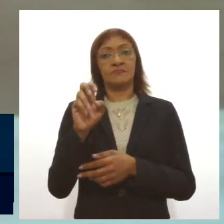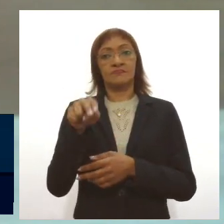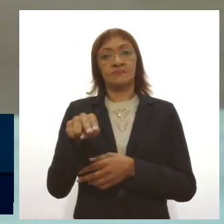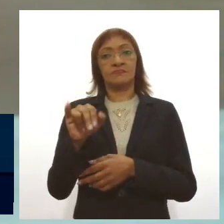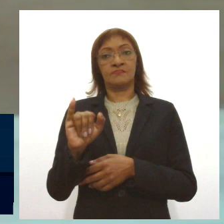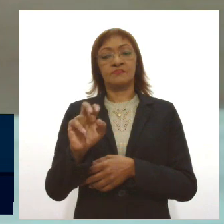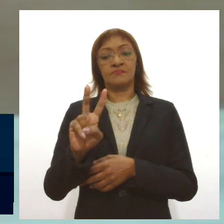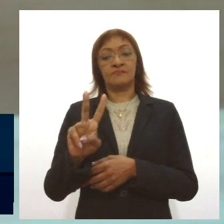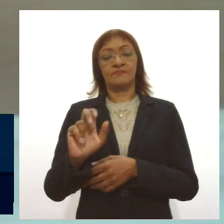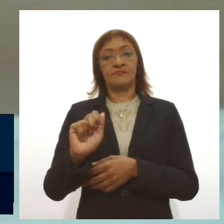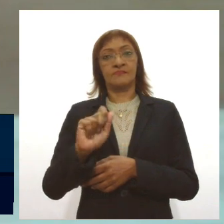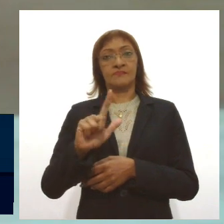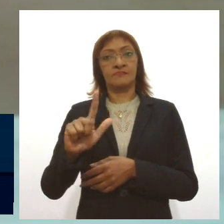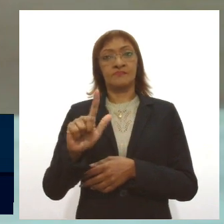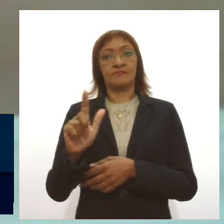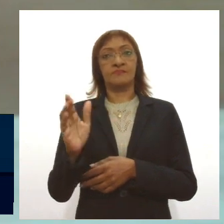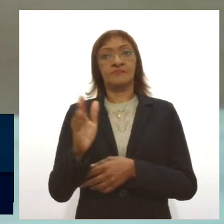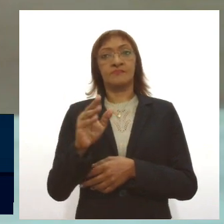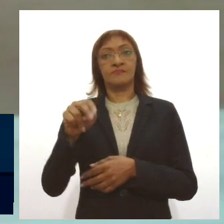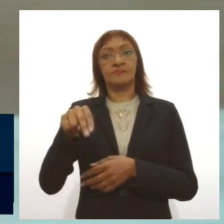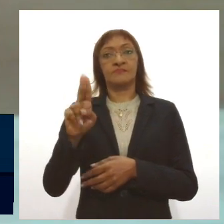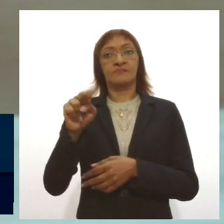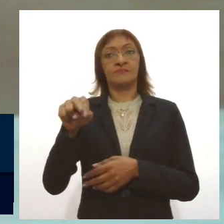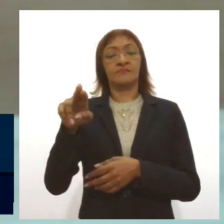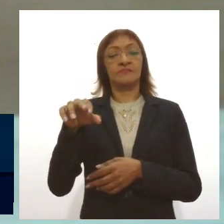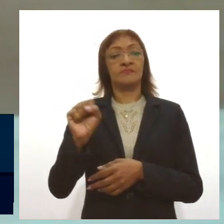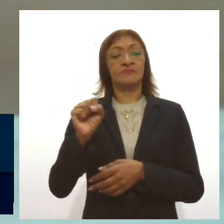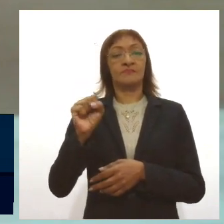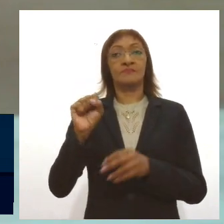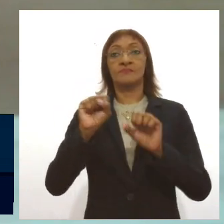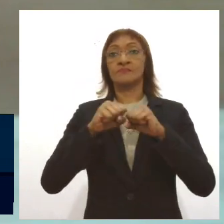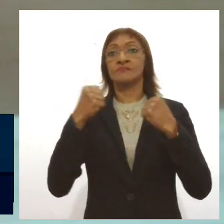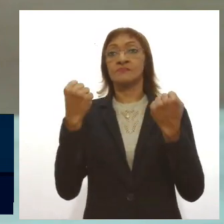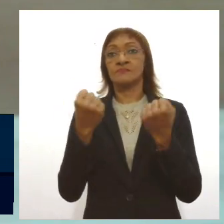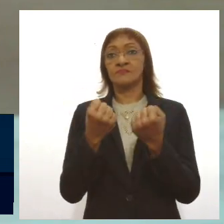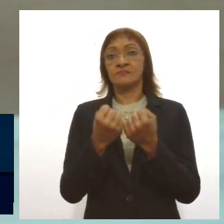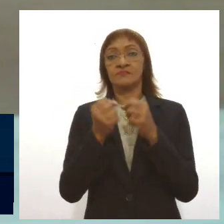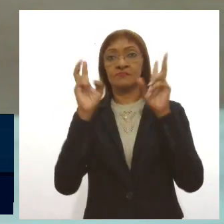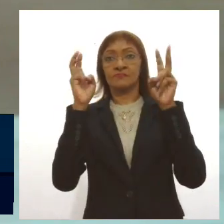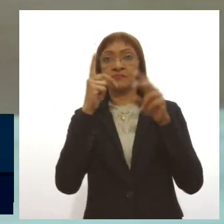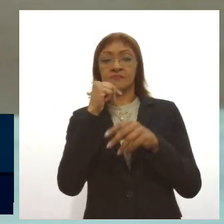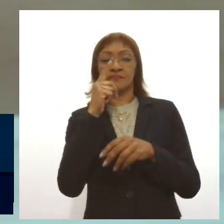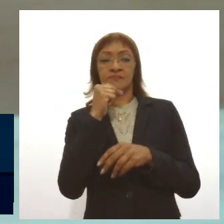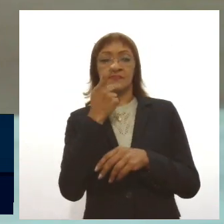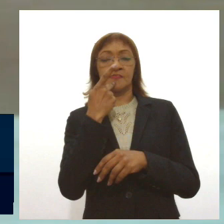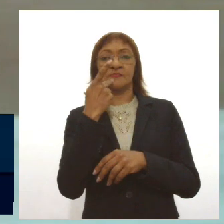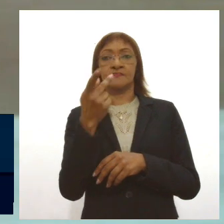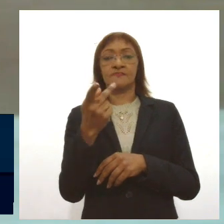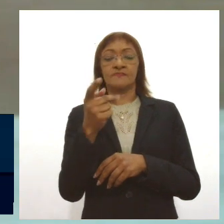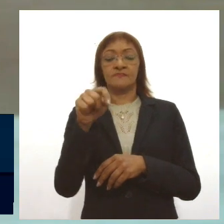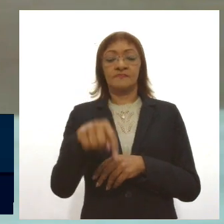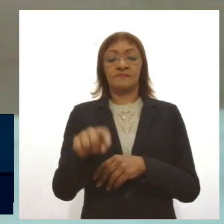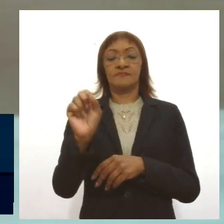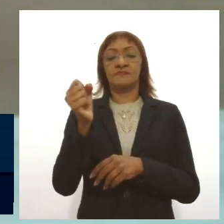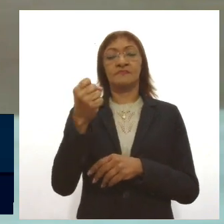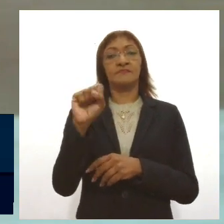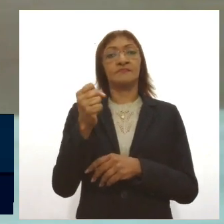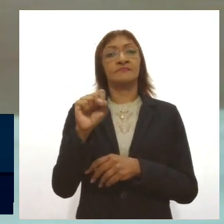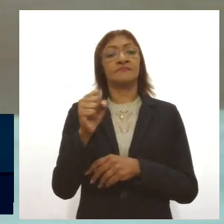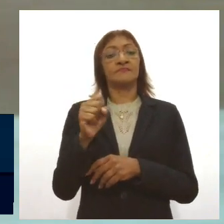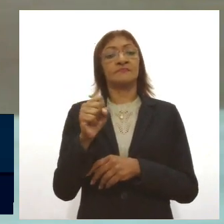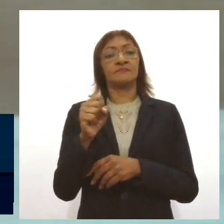Nunes. Naquele momento, ele, em um evento relacionado a águas, disse: Sergipe é um estado